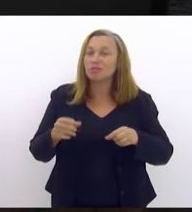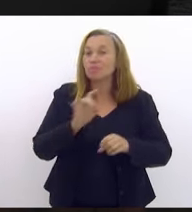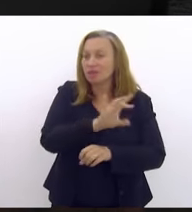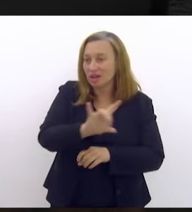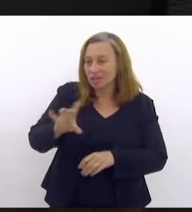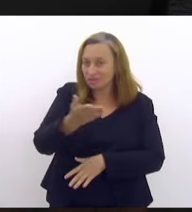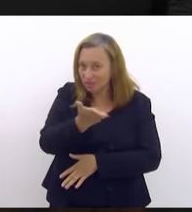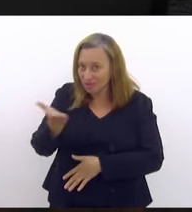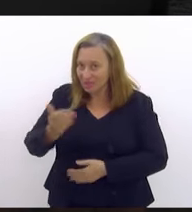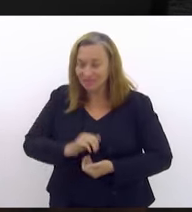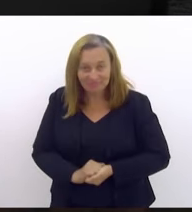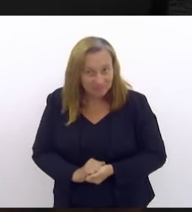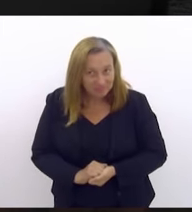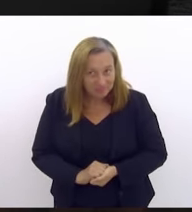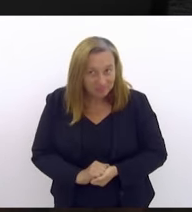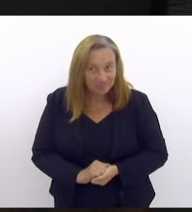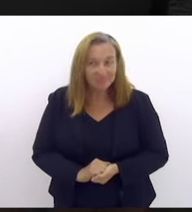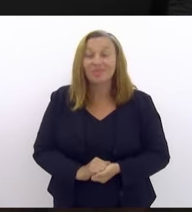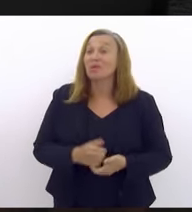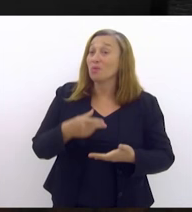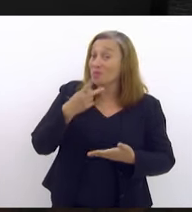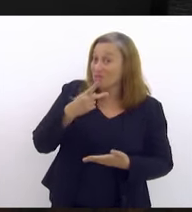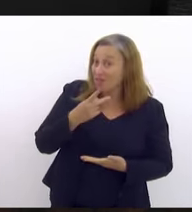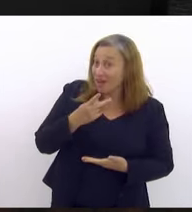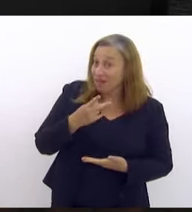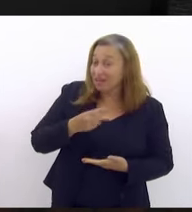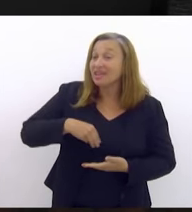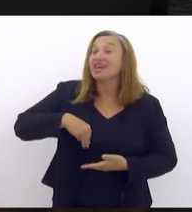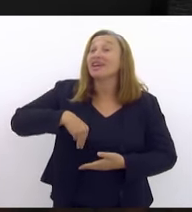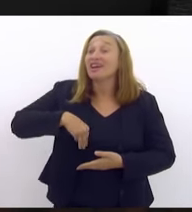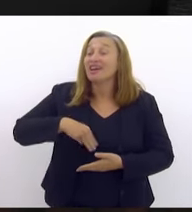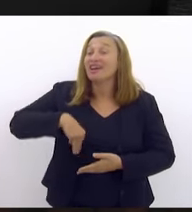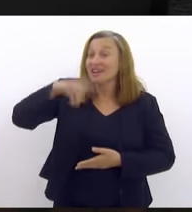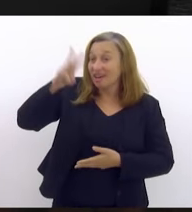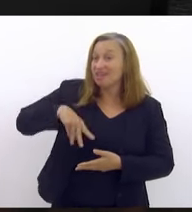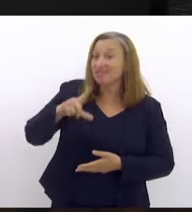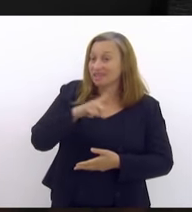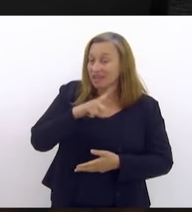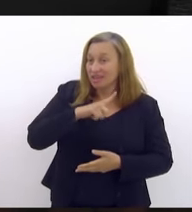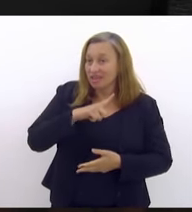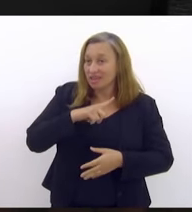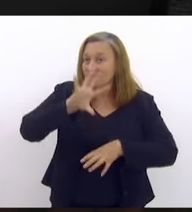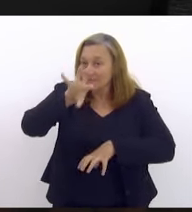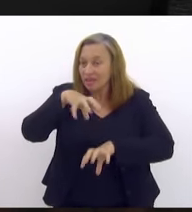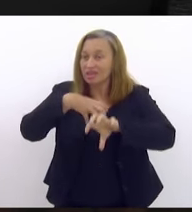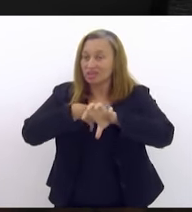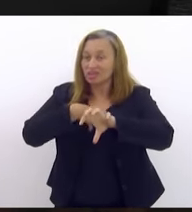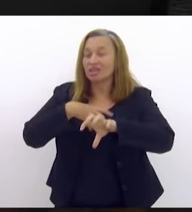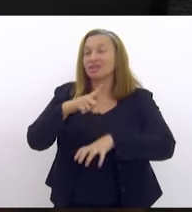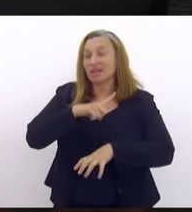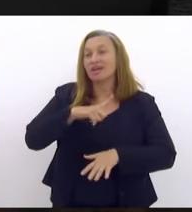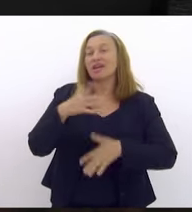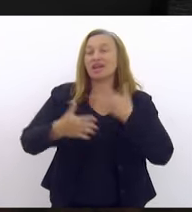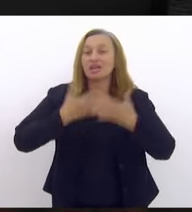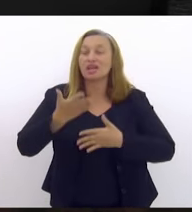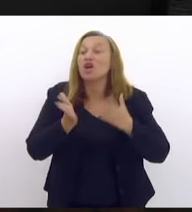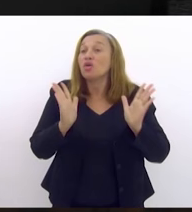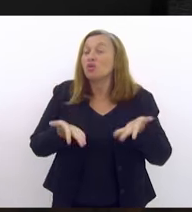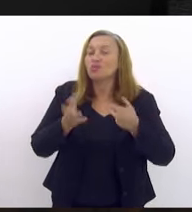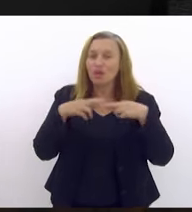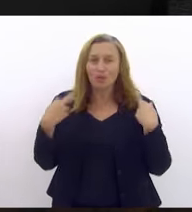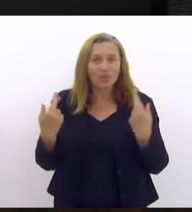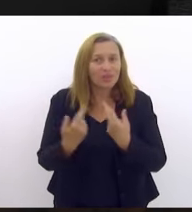um de vocês. E como bem falo, quem tem caráter tem gratidão. E hoje a gente está aqui